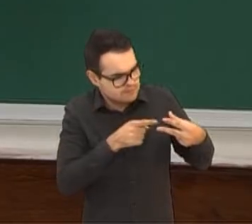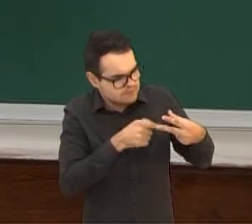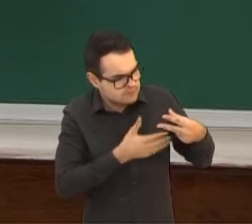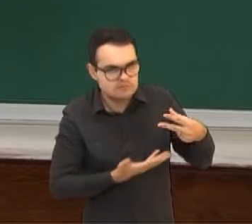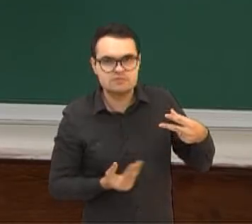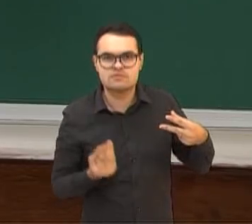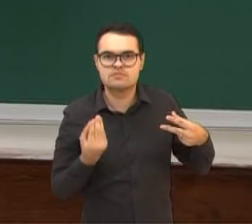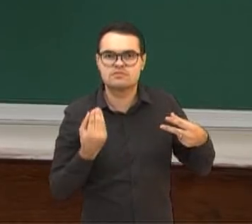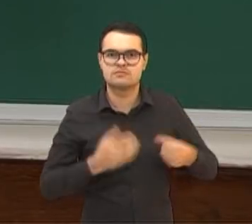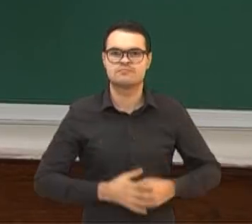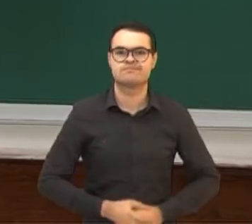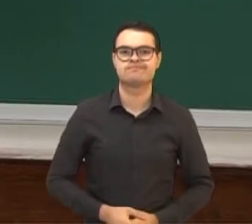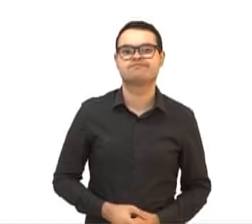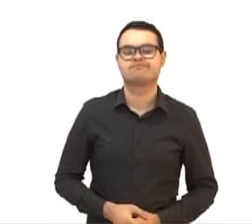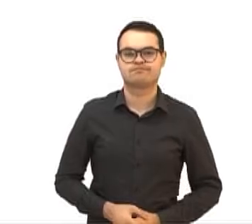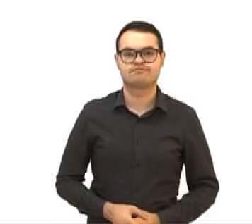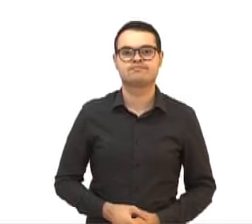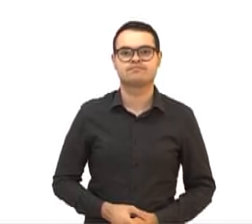seringa.